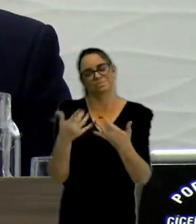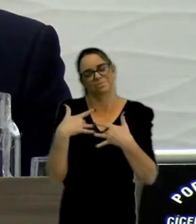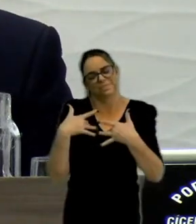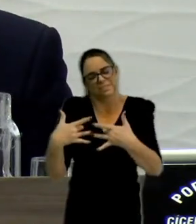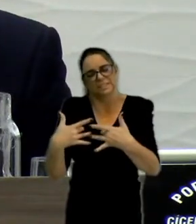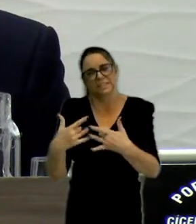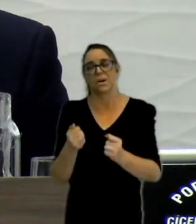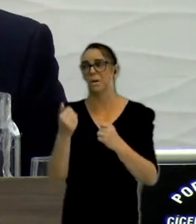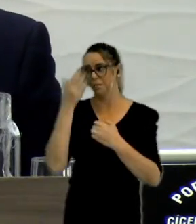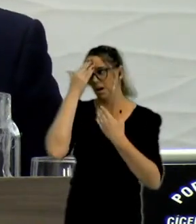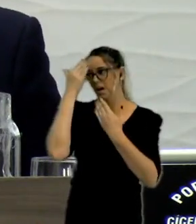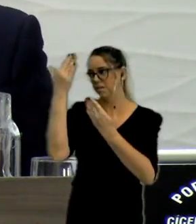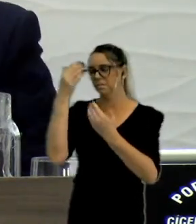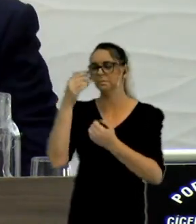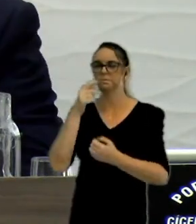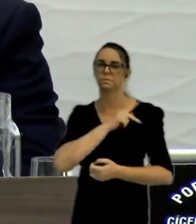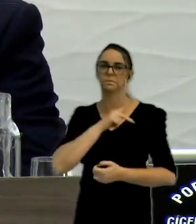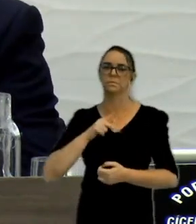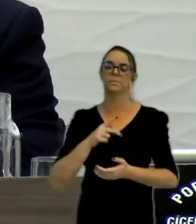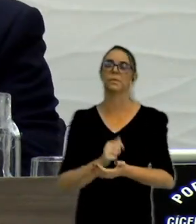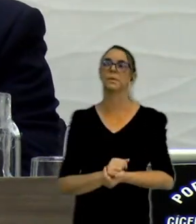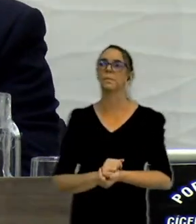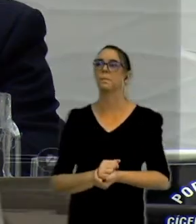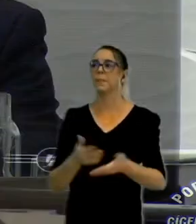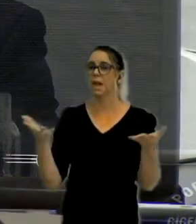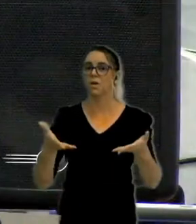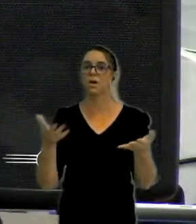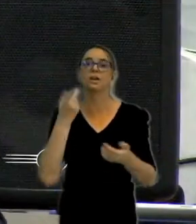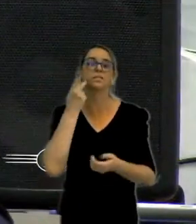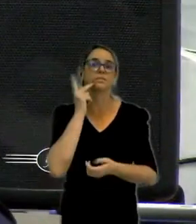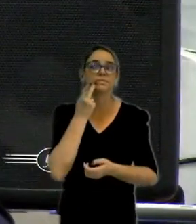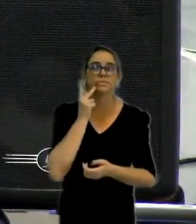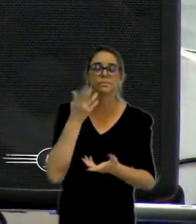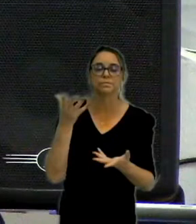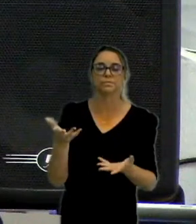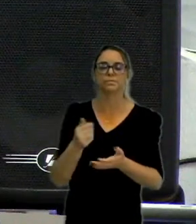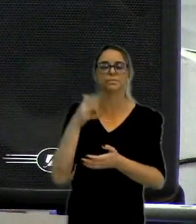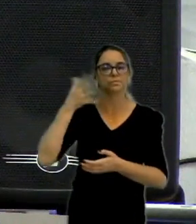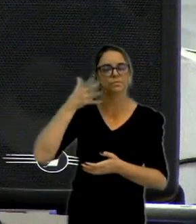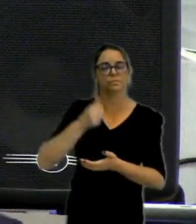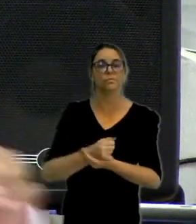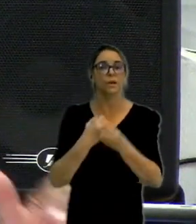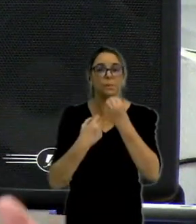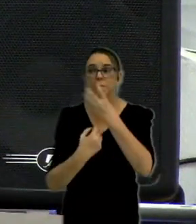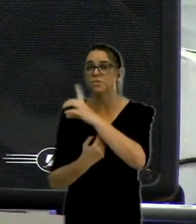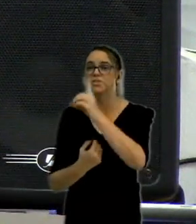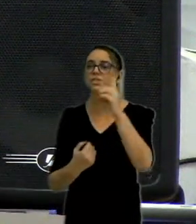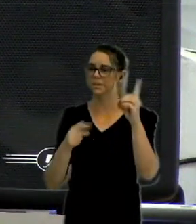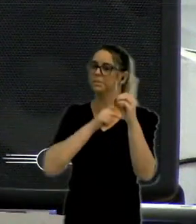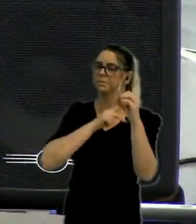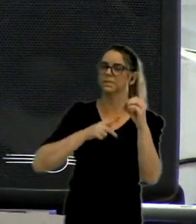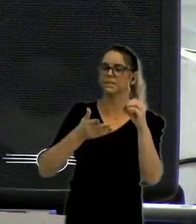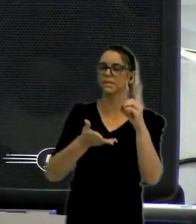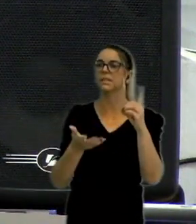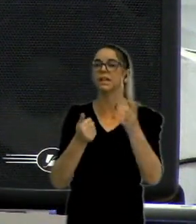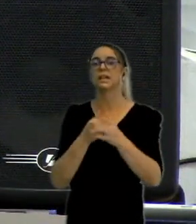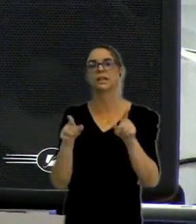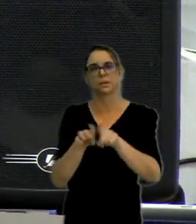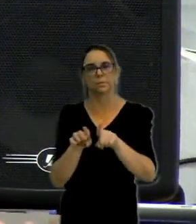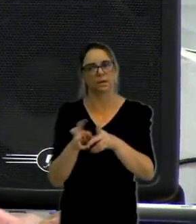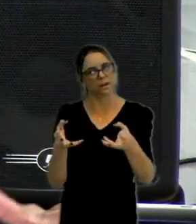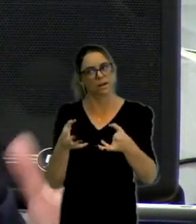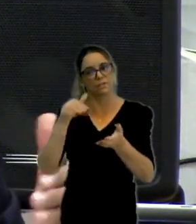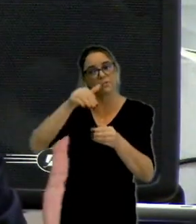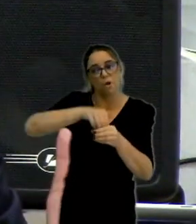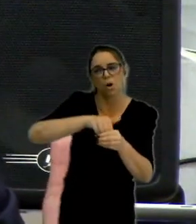presidente. Vereador Padre Fera. Bom dia, presidente. Também aqui quero colocar uns votos de